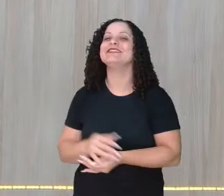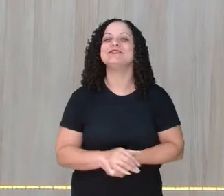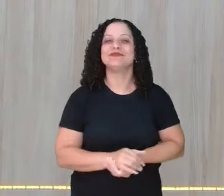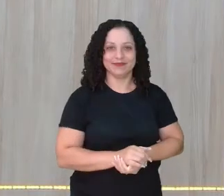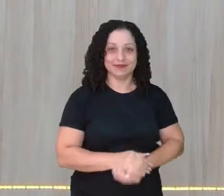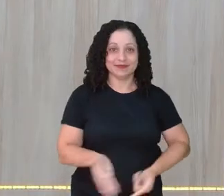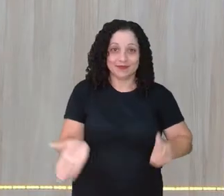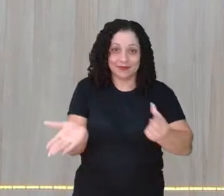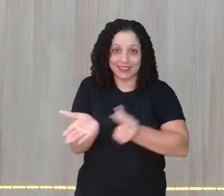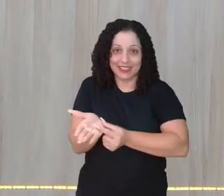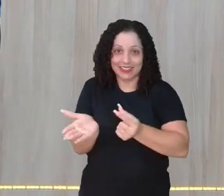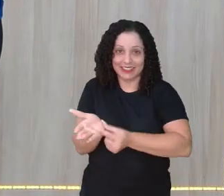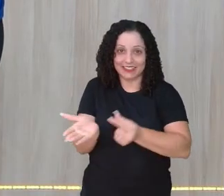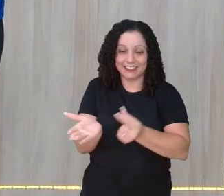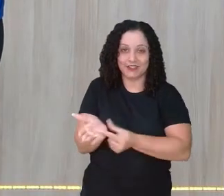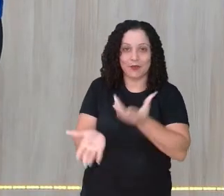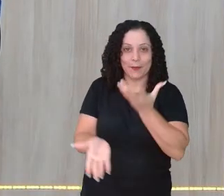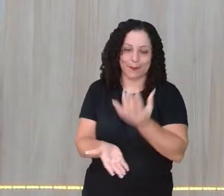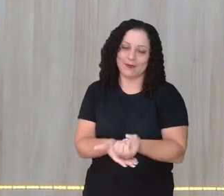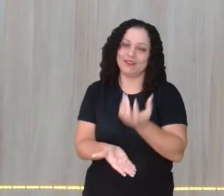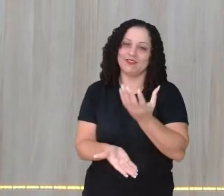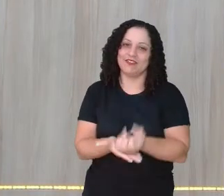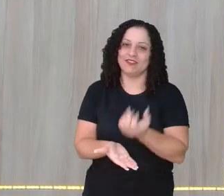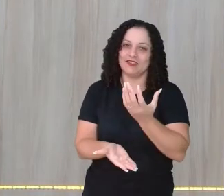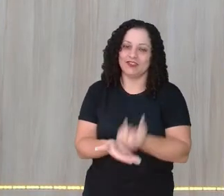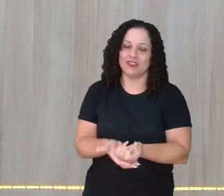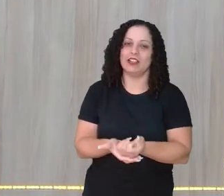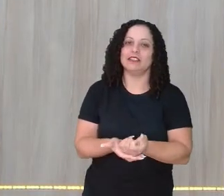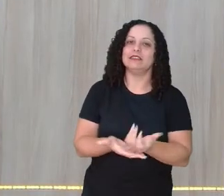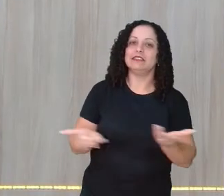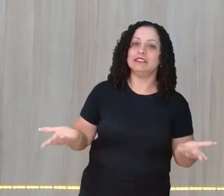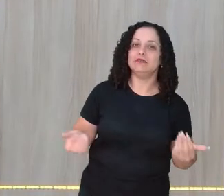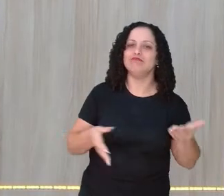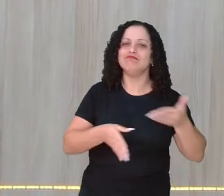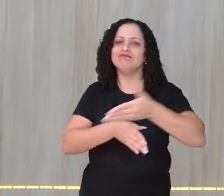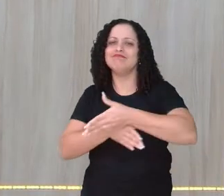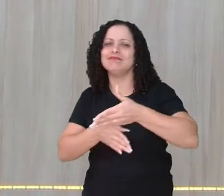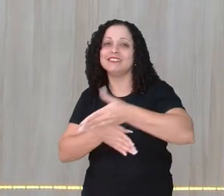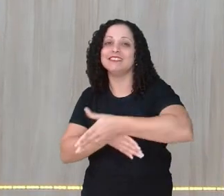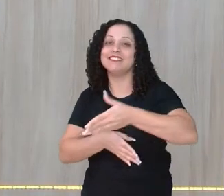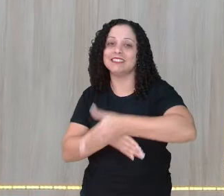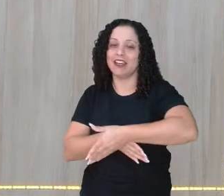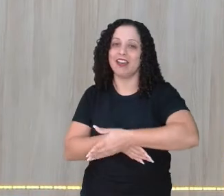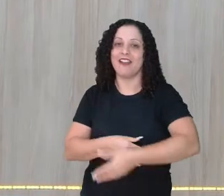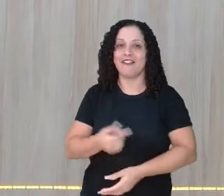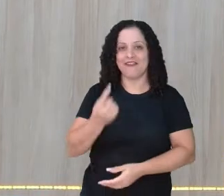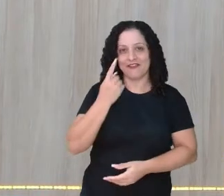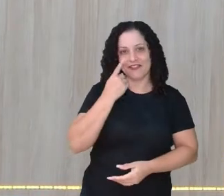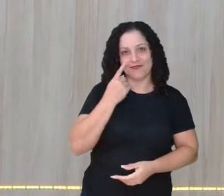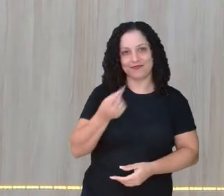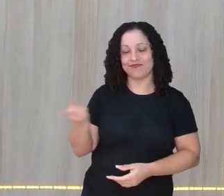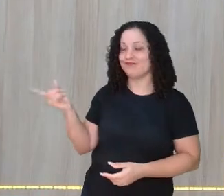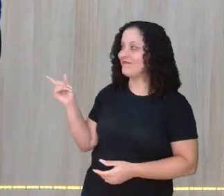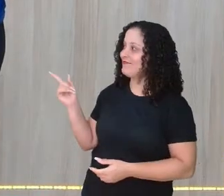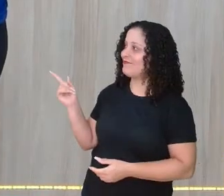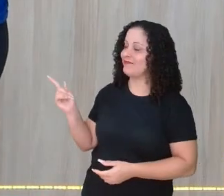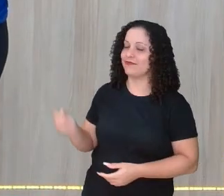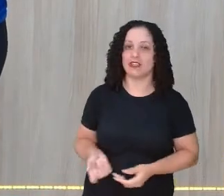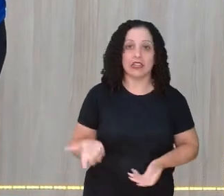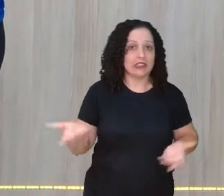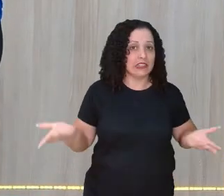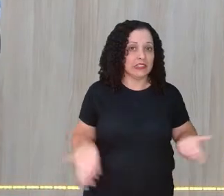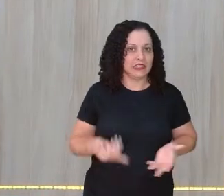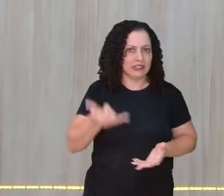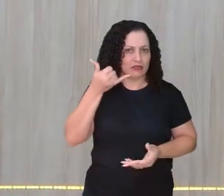nosso aplicativo que você pode baixar aí através dos QR Codes que vocês estão vendo. Se você não tem no